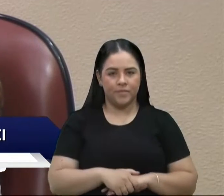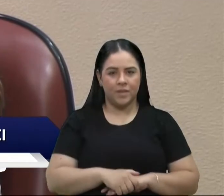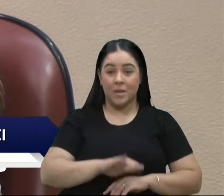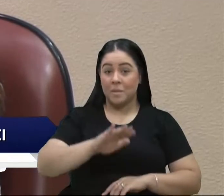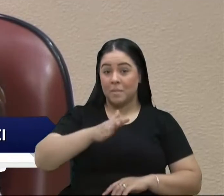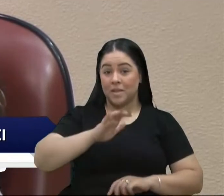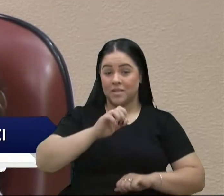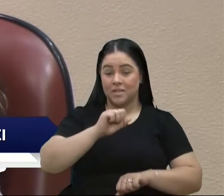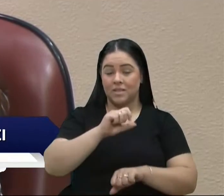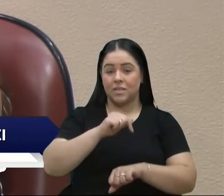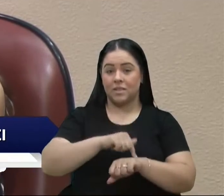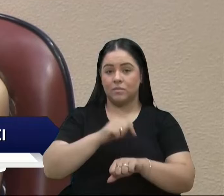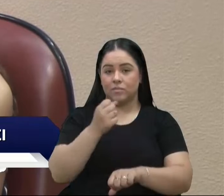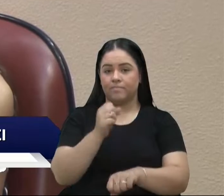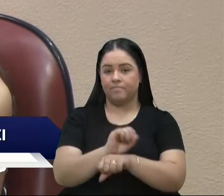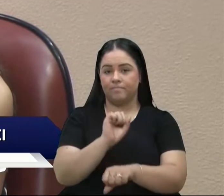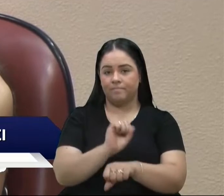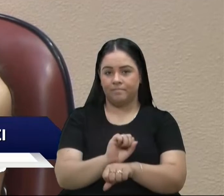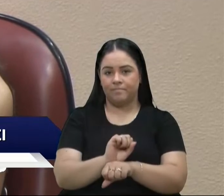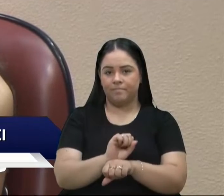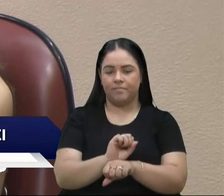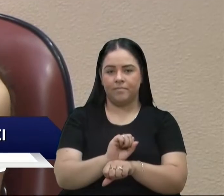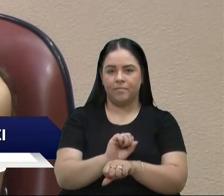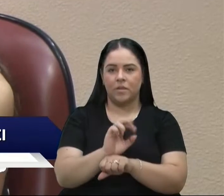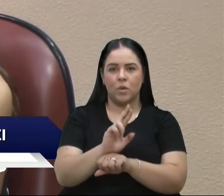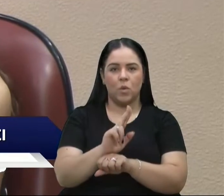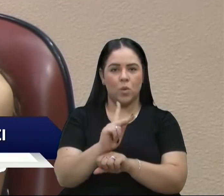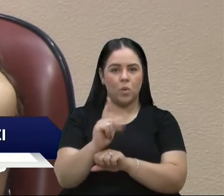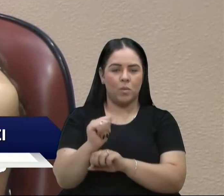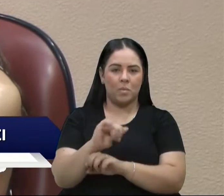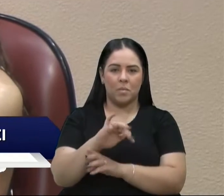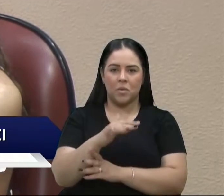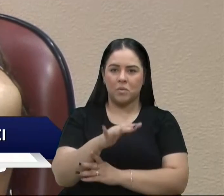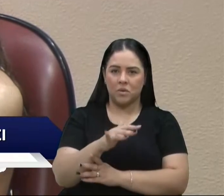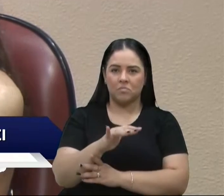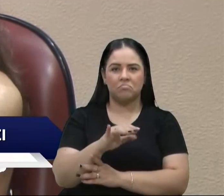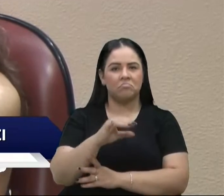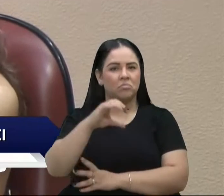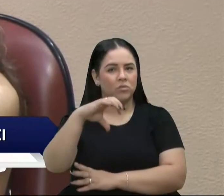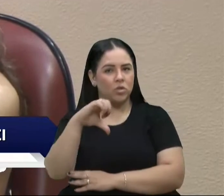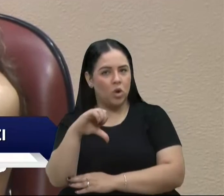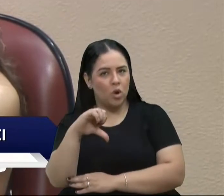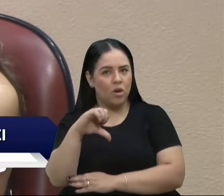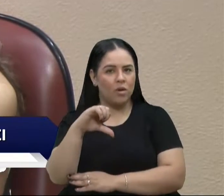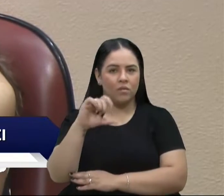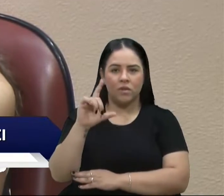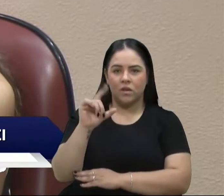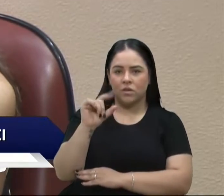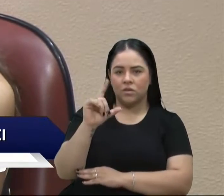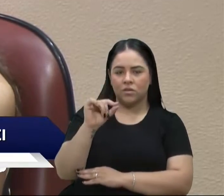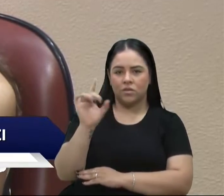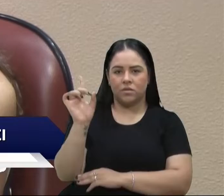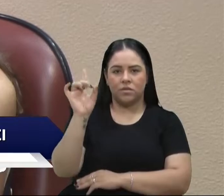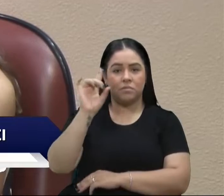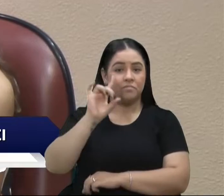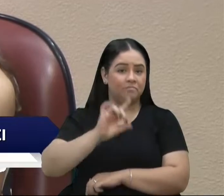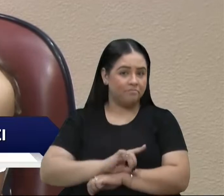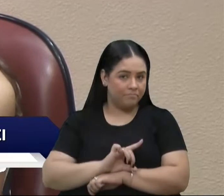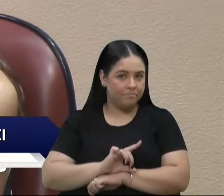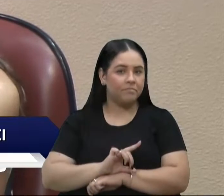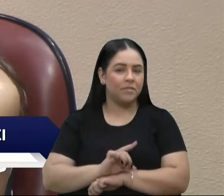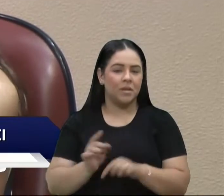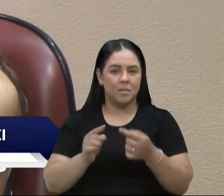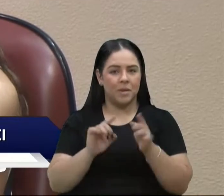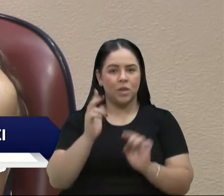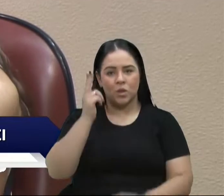de espera desses pacientes nas UPAs, em alguns momentos, chega, sim, a 9, 10 dias, mas